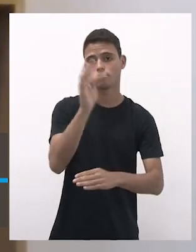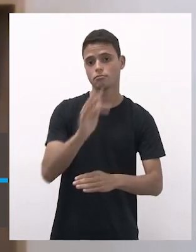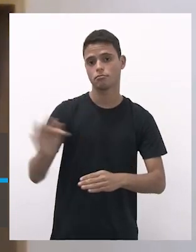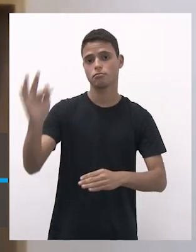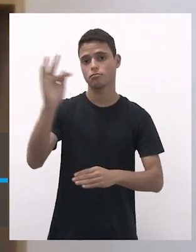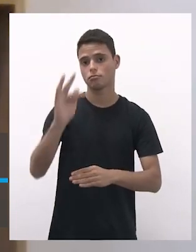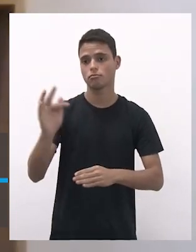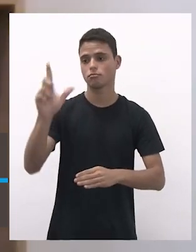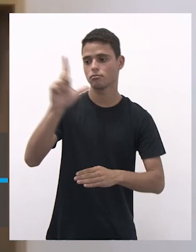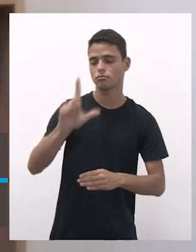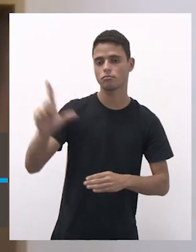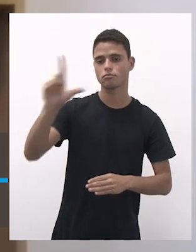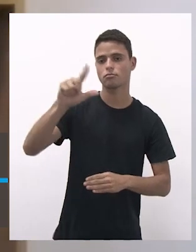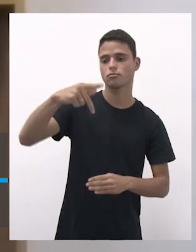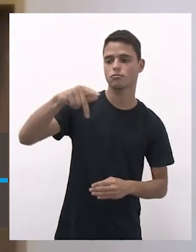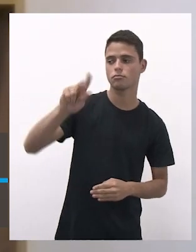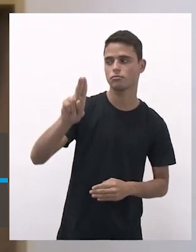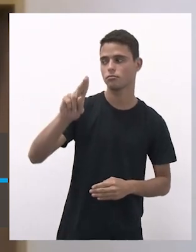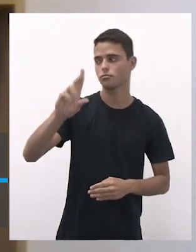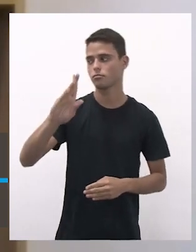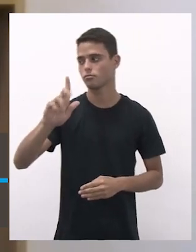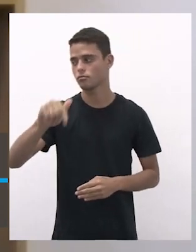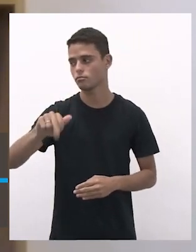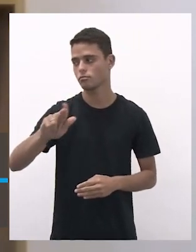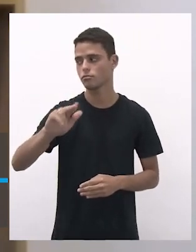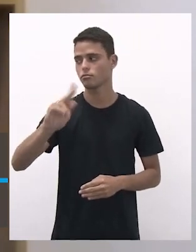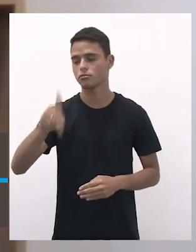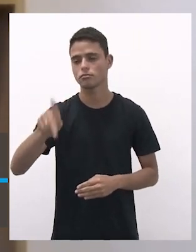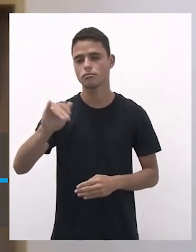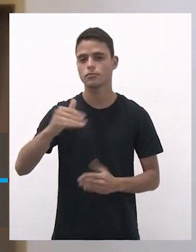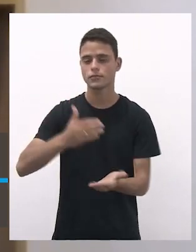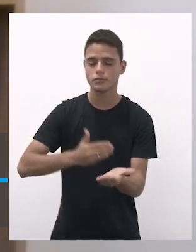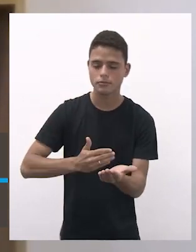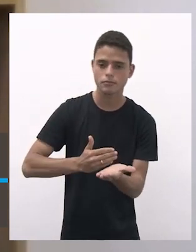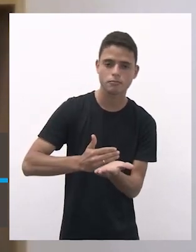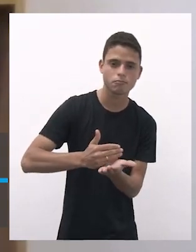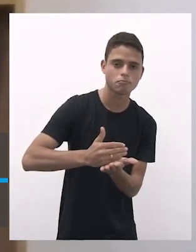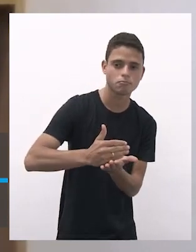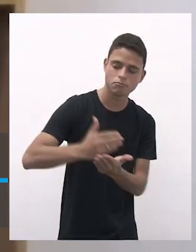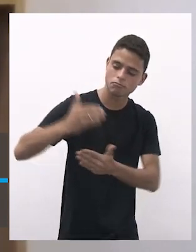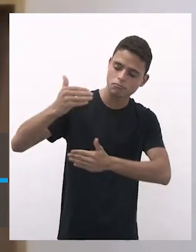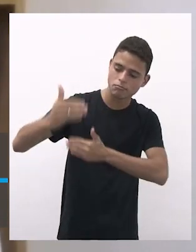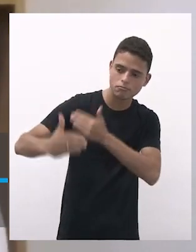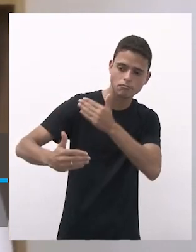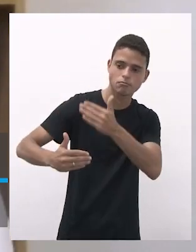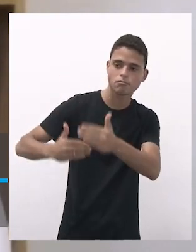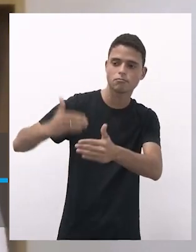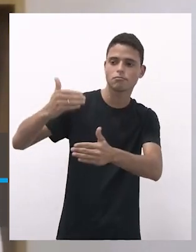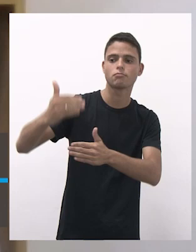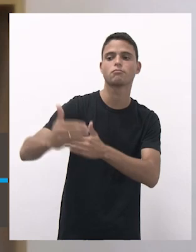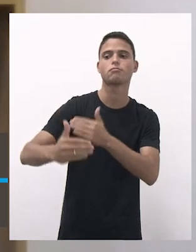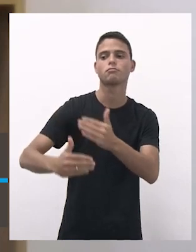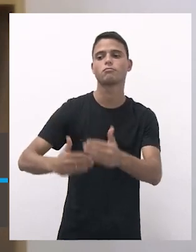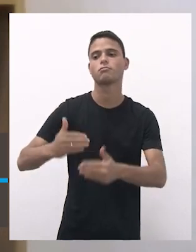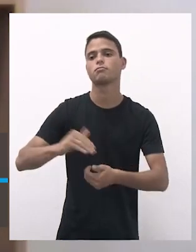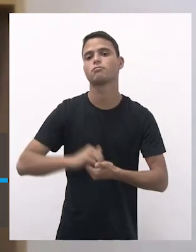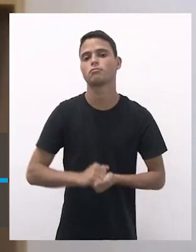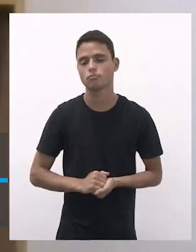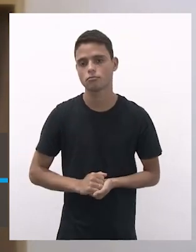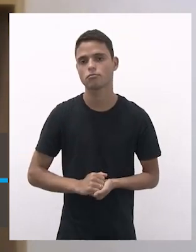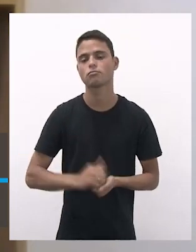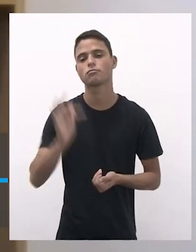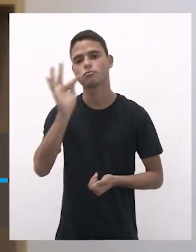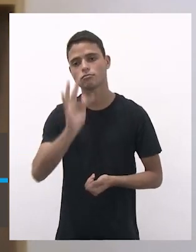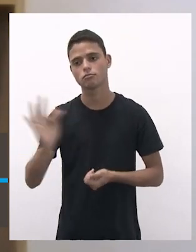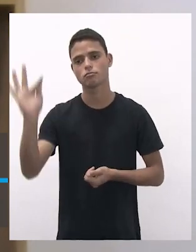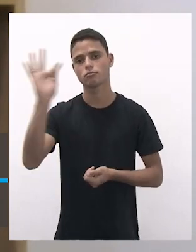literatura pela PUC, e aí começou toda a minha trajetória. Nessa ocasião, tanto na faculdade,